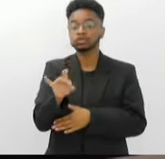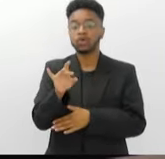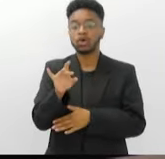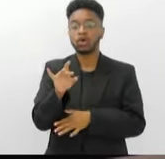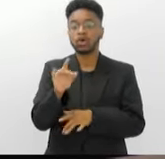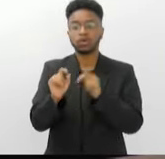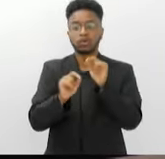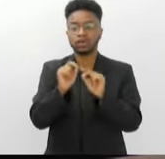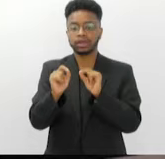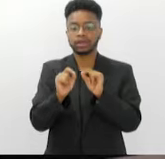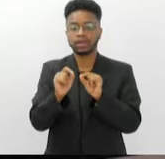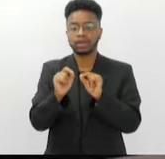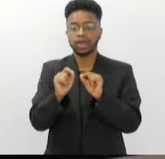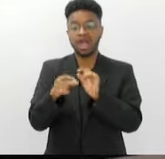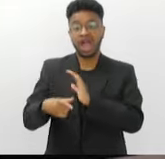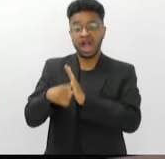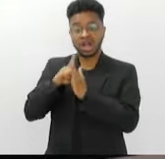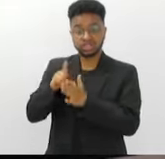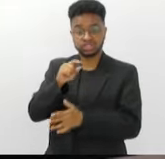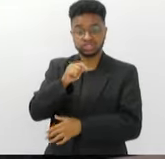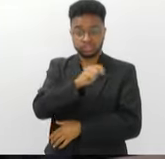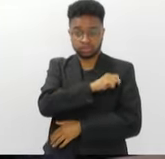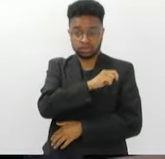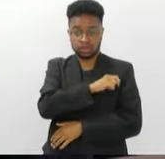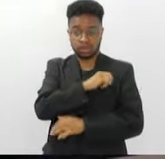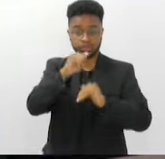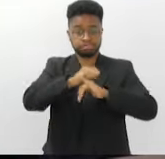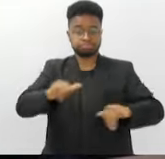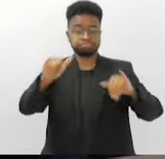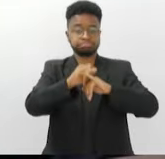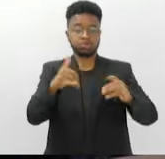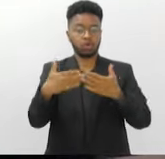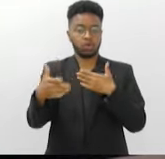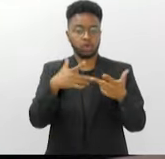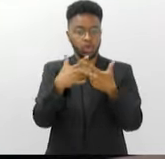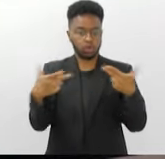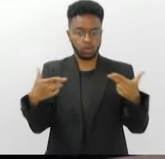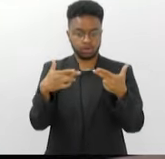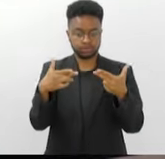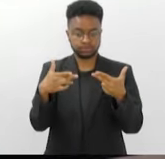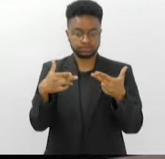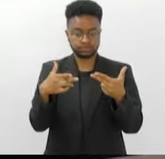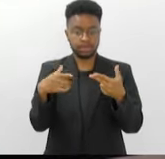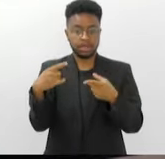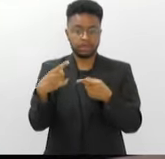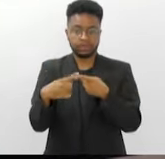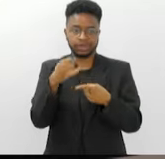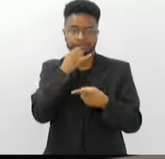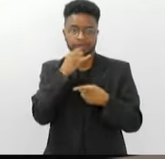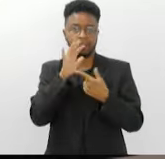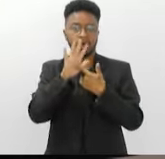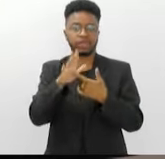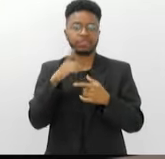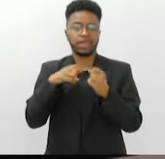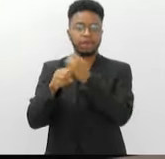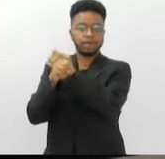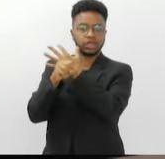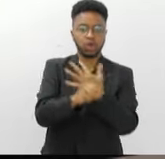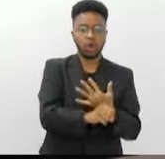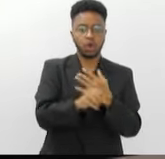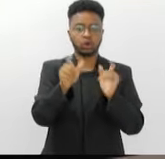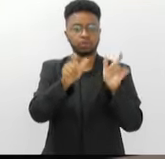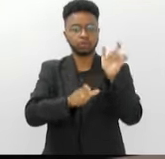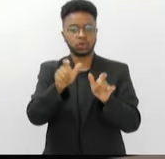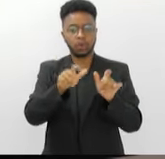alunos, antes de ficarem reproduzindo loucamente qualquer coisa nas suas redes, que vai chegar um meteoro, que todo mundo vai morrer,